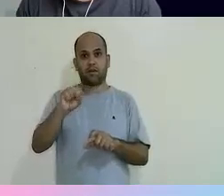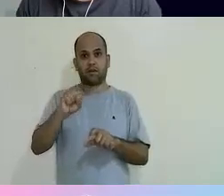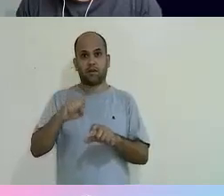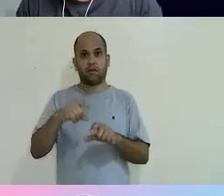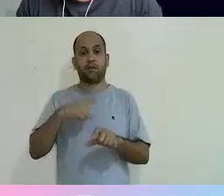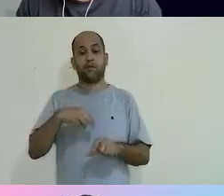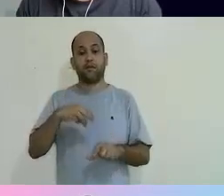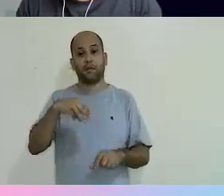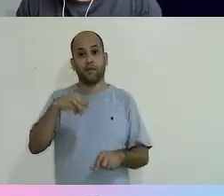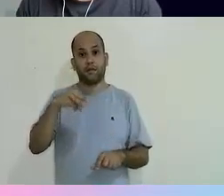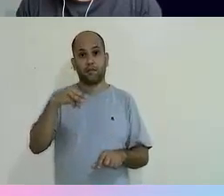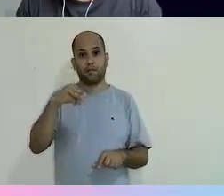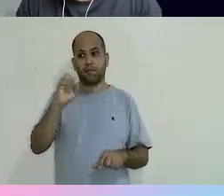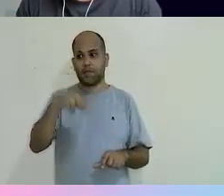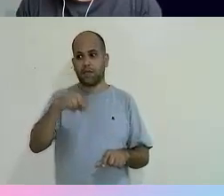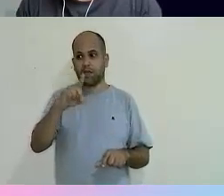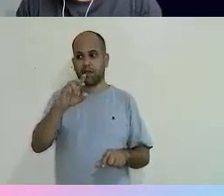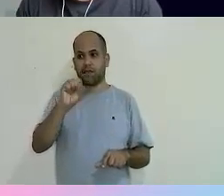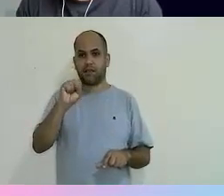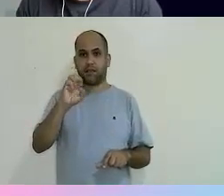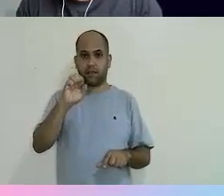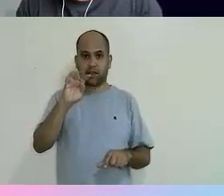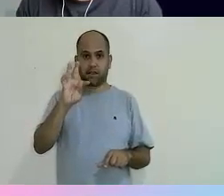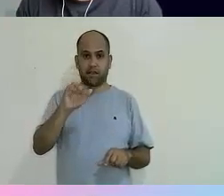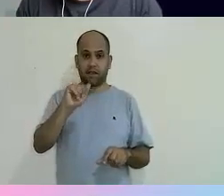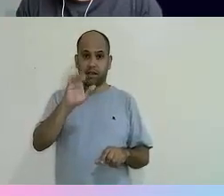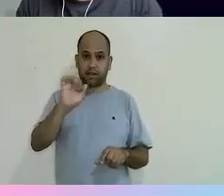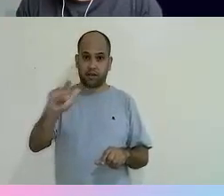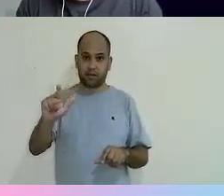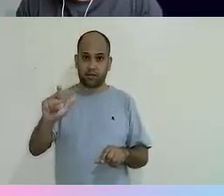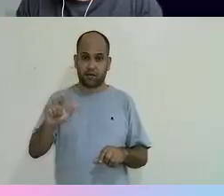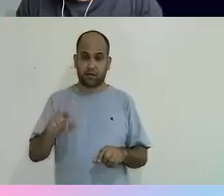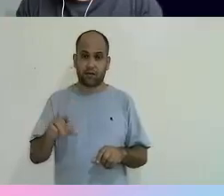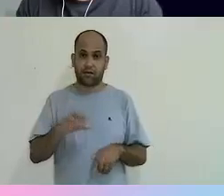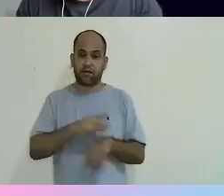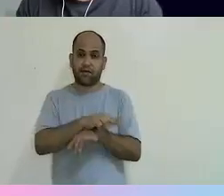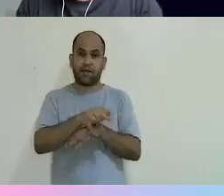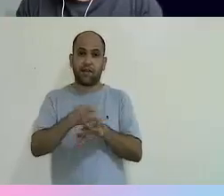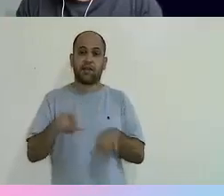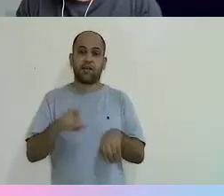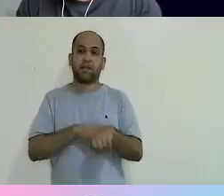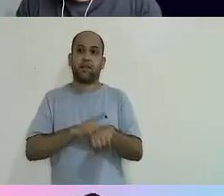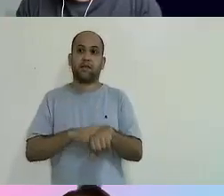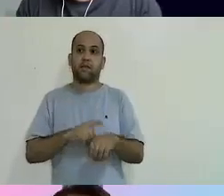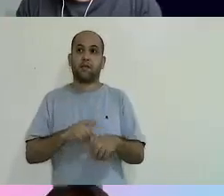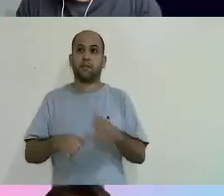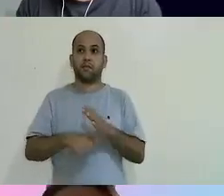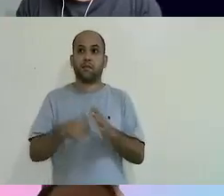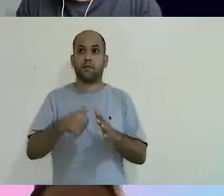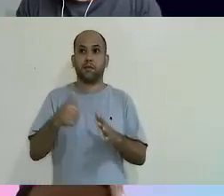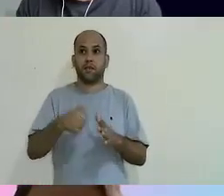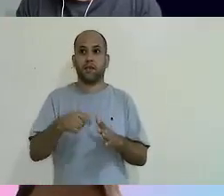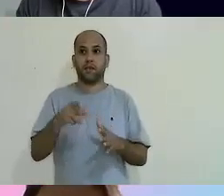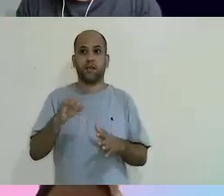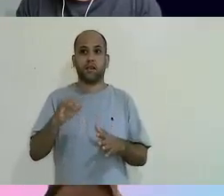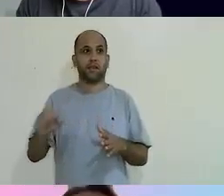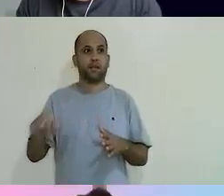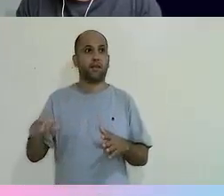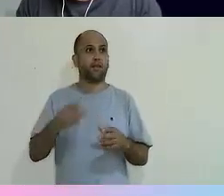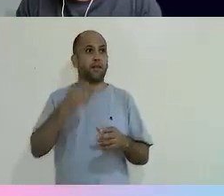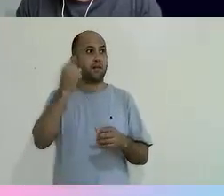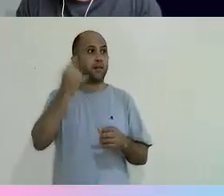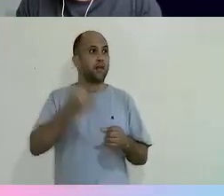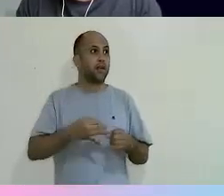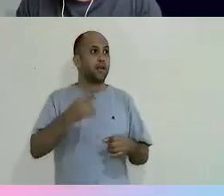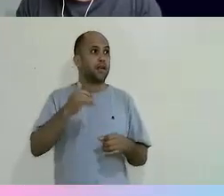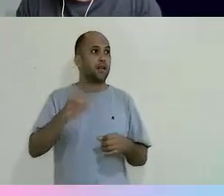mindset ágil, gente. Porque muitos momentos, a minha primeira reação era dizer não, não vai dar. E